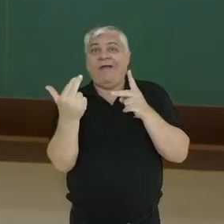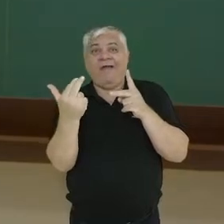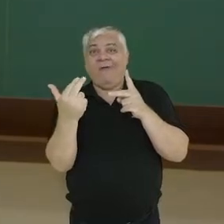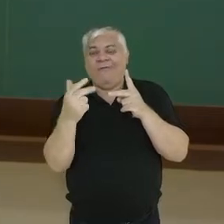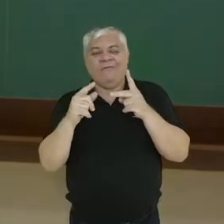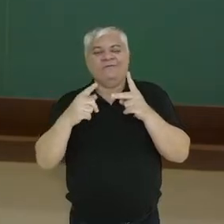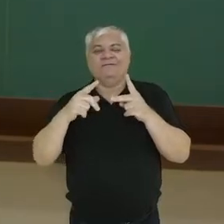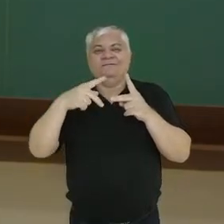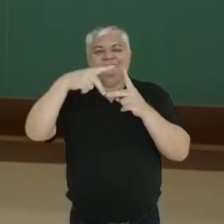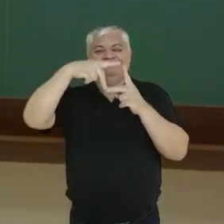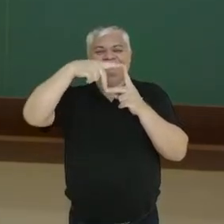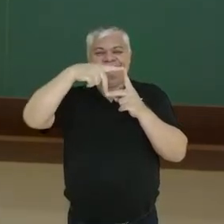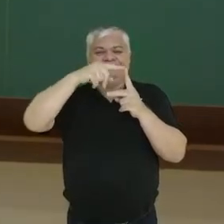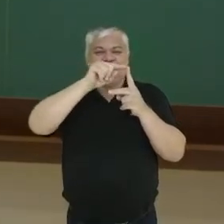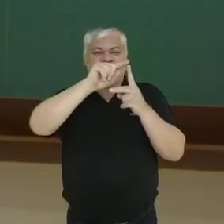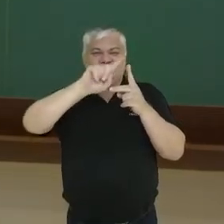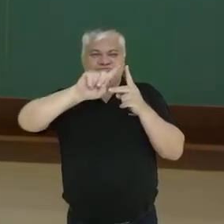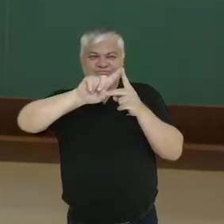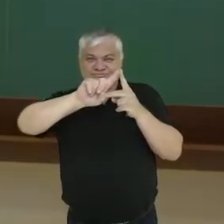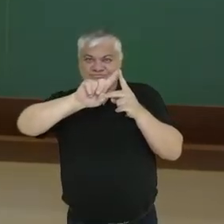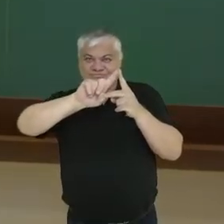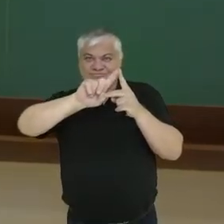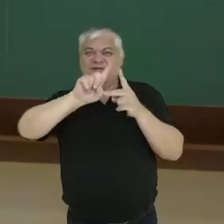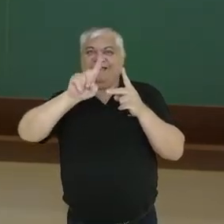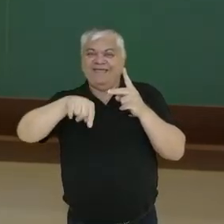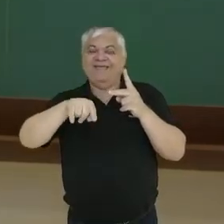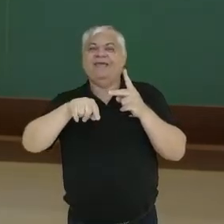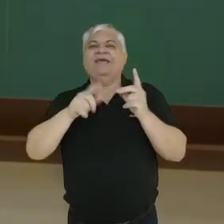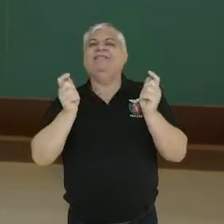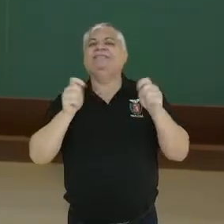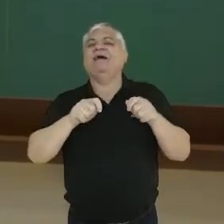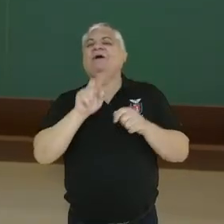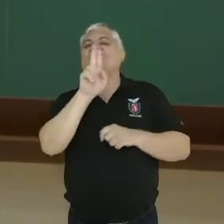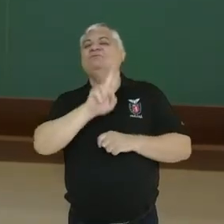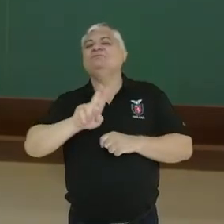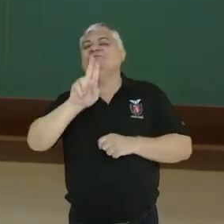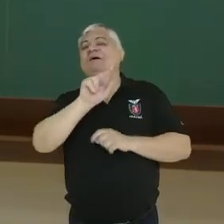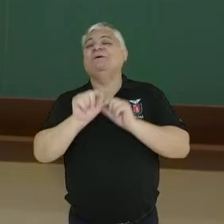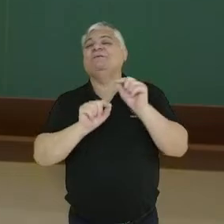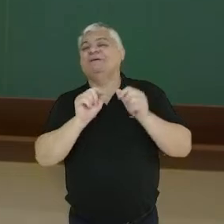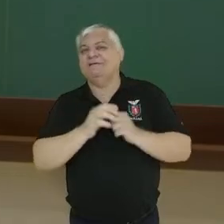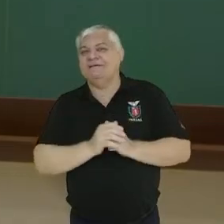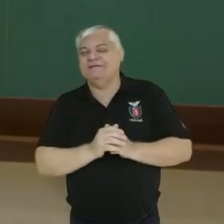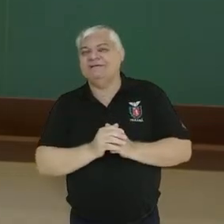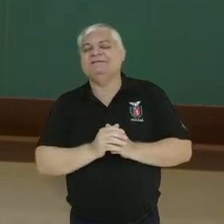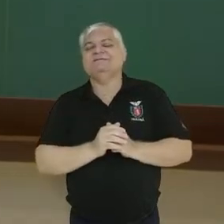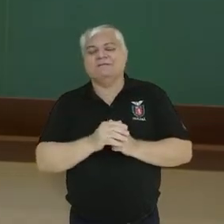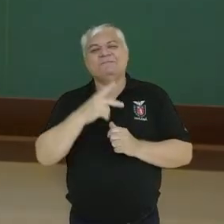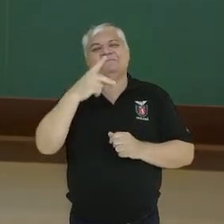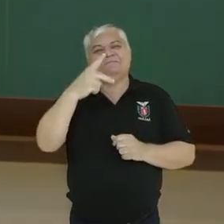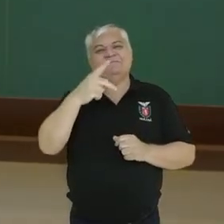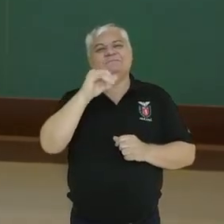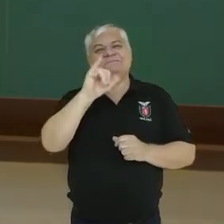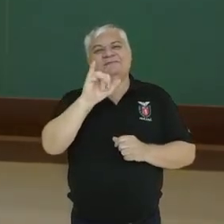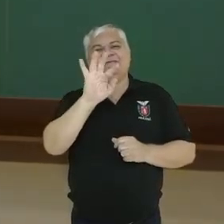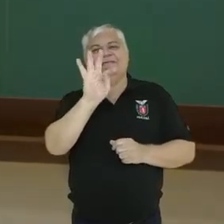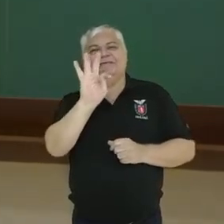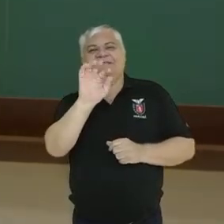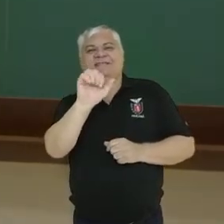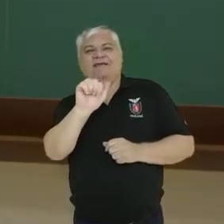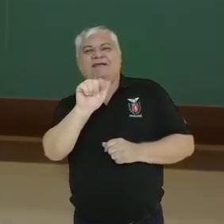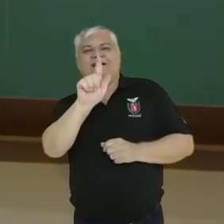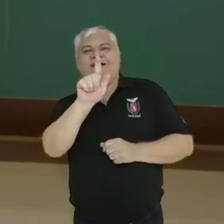graus. Bom, sendo um triângulo retângulo, o que eu posso utilizar? O Teorema de Pitágoras. E é ele que nós